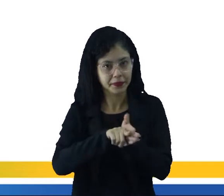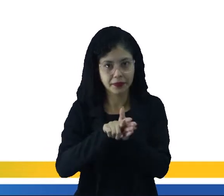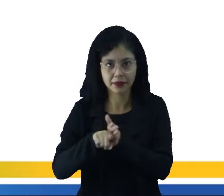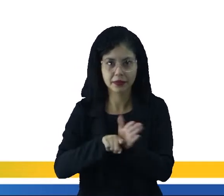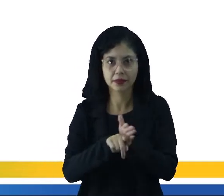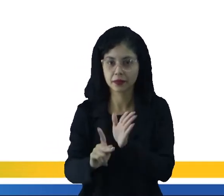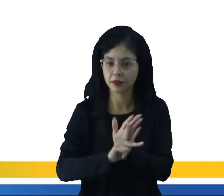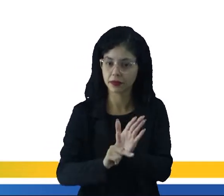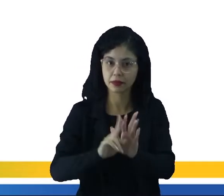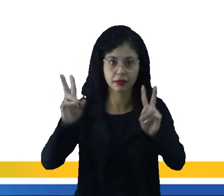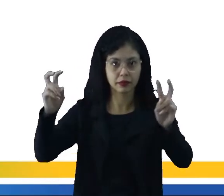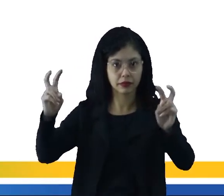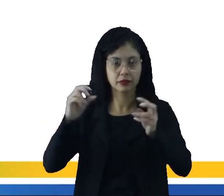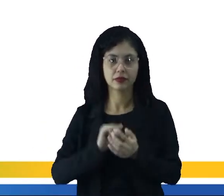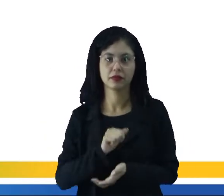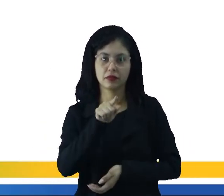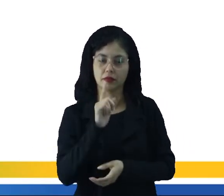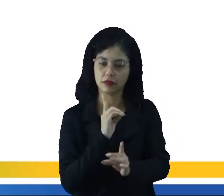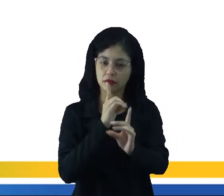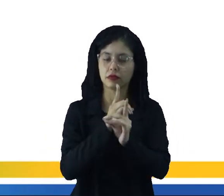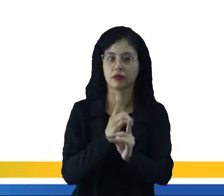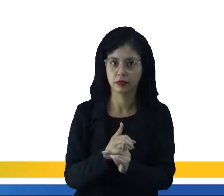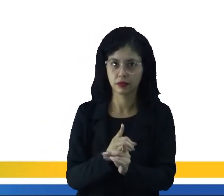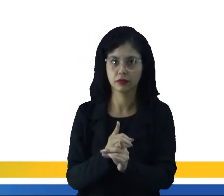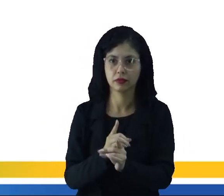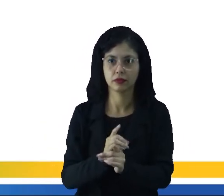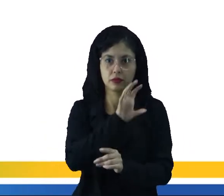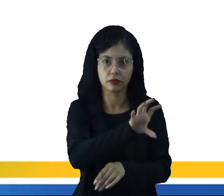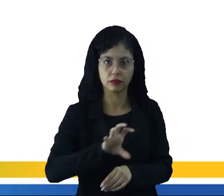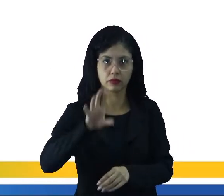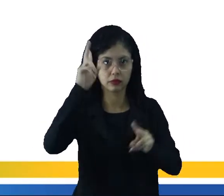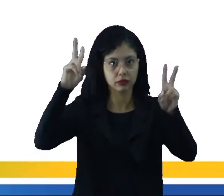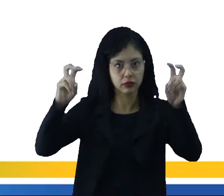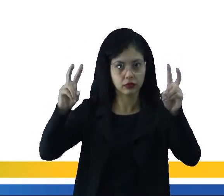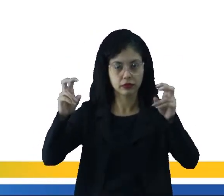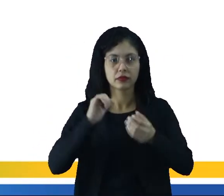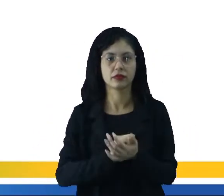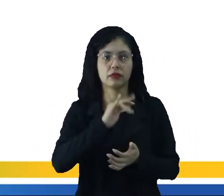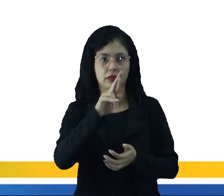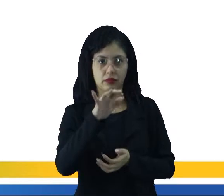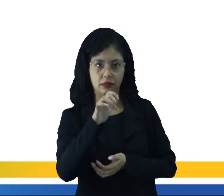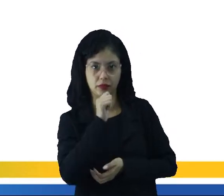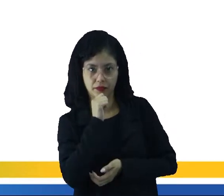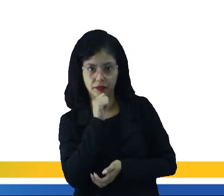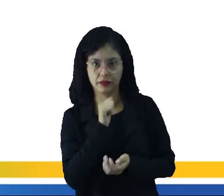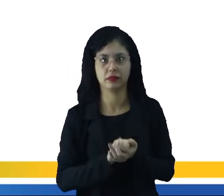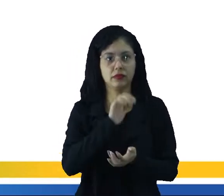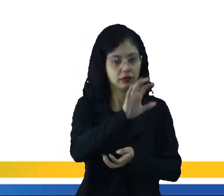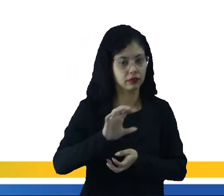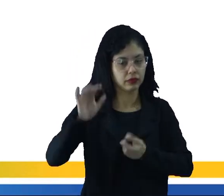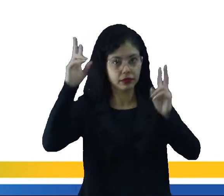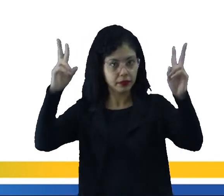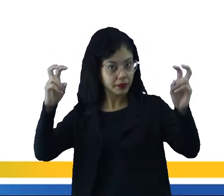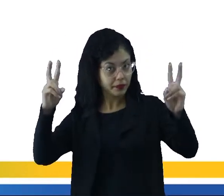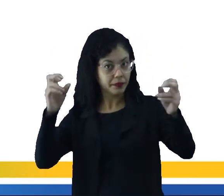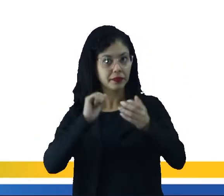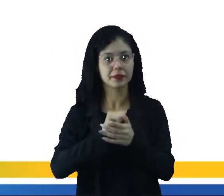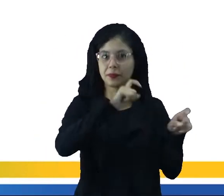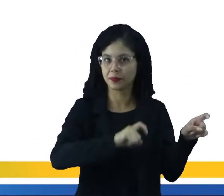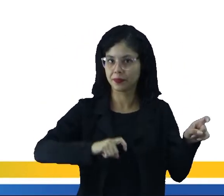pesquisando determinado assunto, você vai encontrar então um mapa temático só da hidrografia, um mapa temático